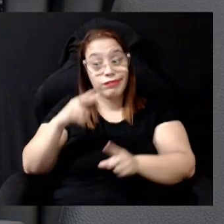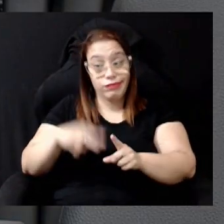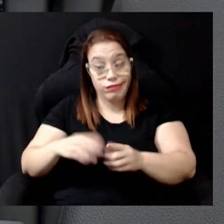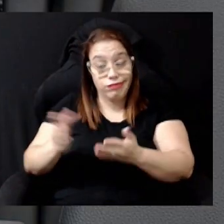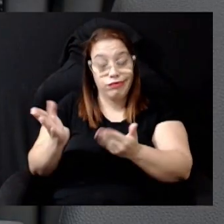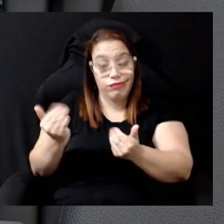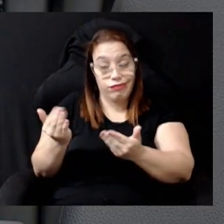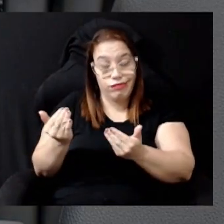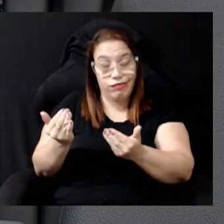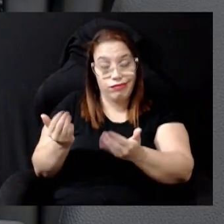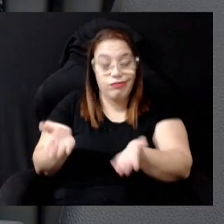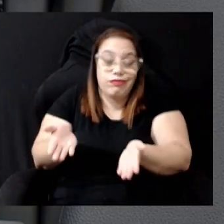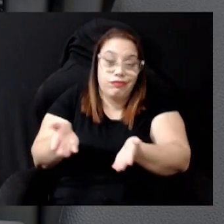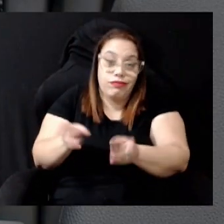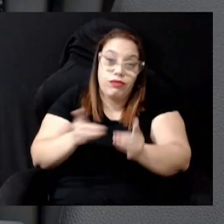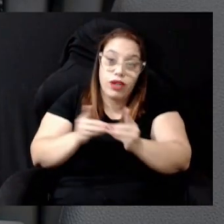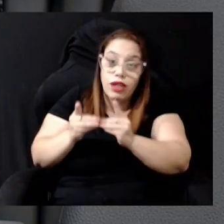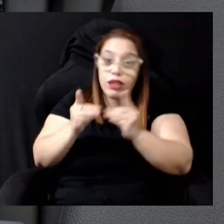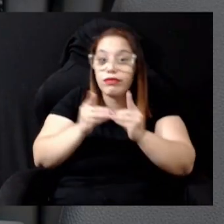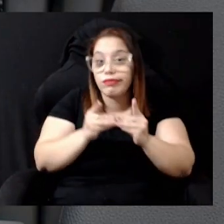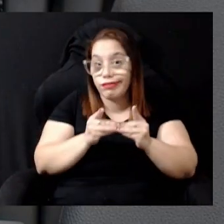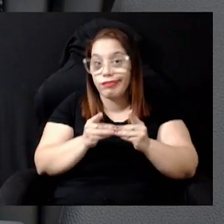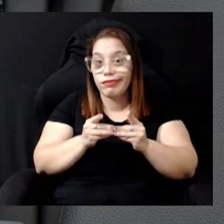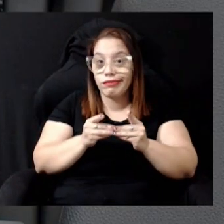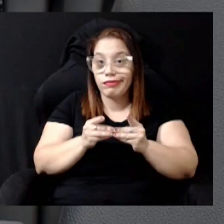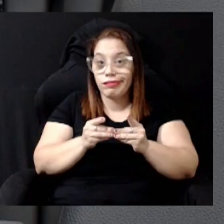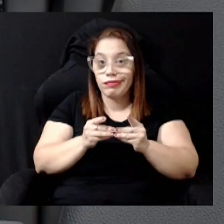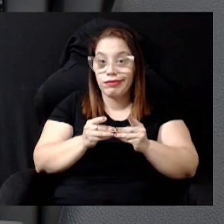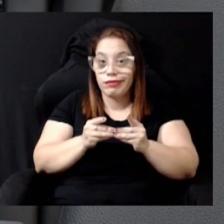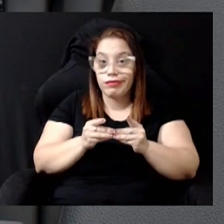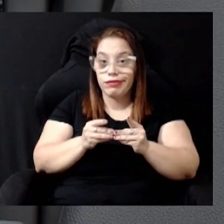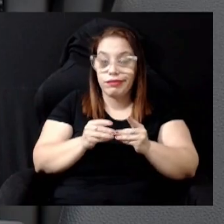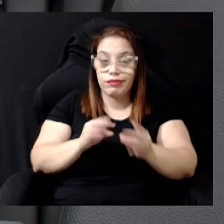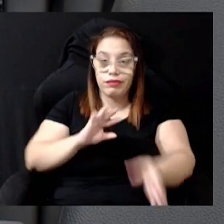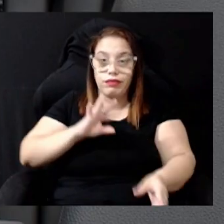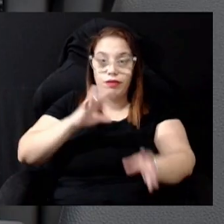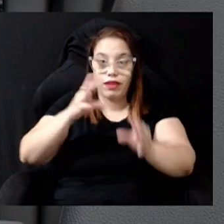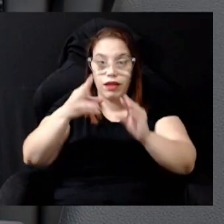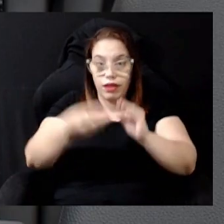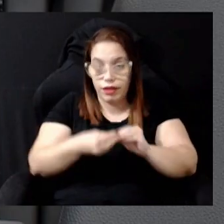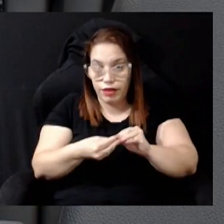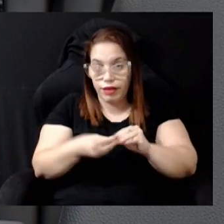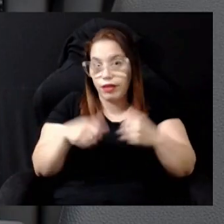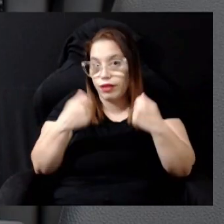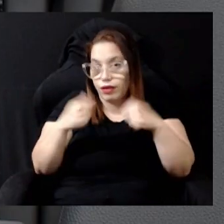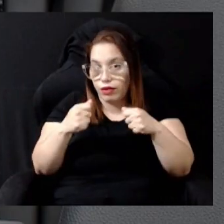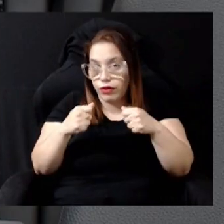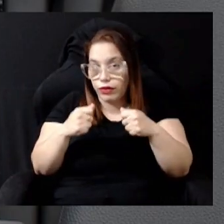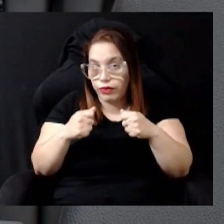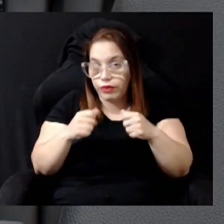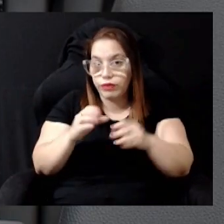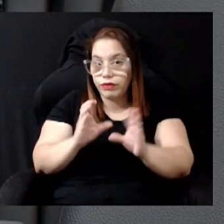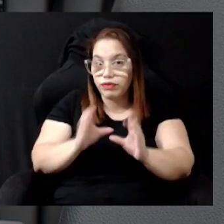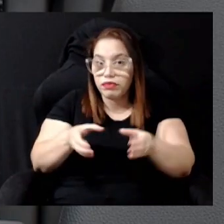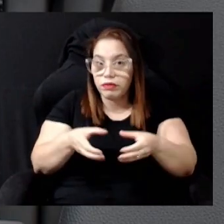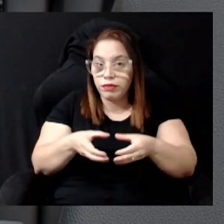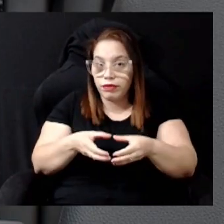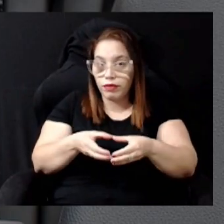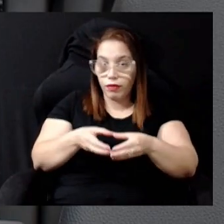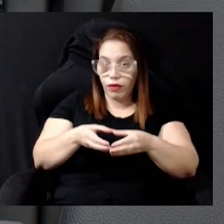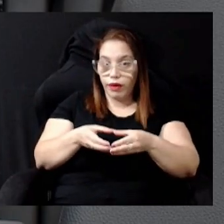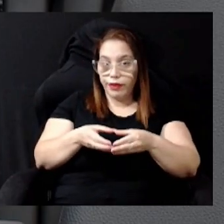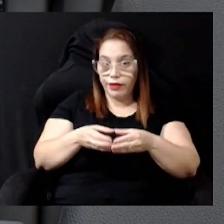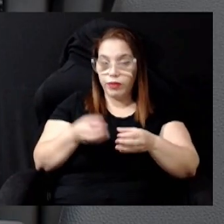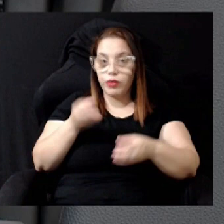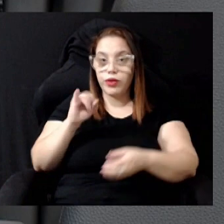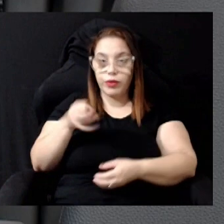esses atendimentos. Então, são emendas que a gente tem muito prazer de dizer para a comunidade que esses recursos são muito bem aproveitados.